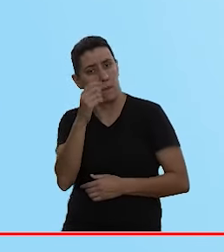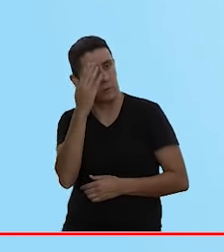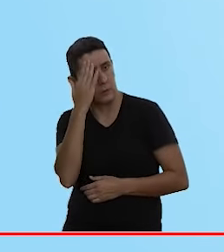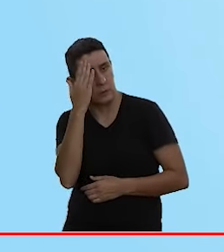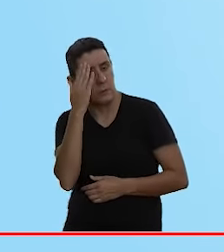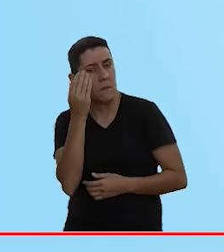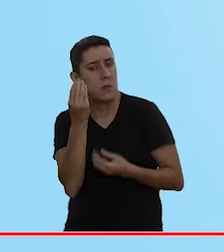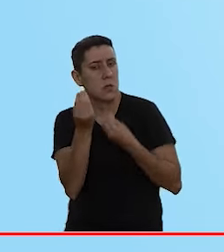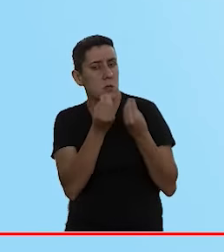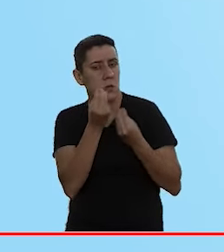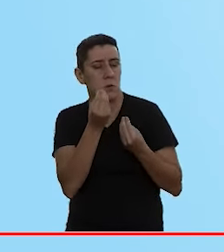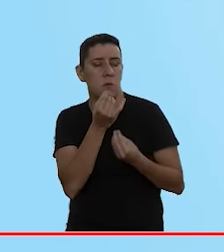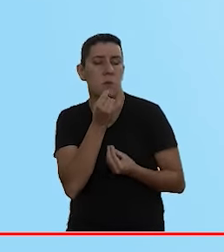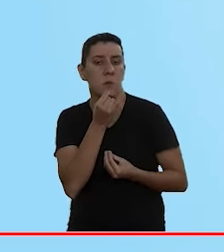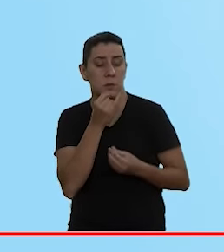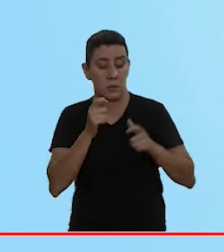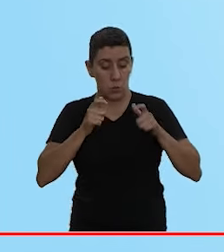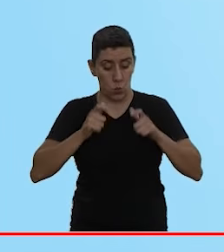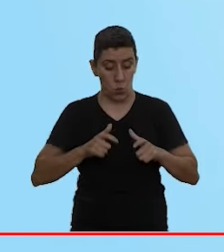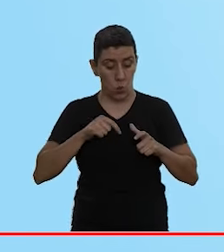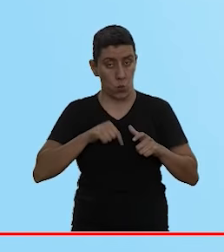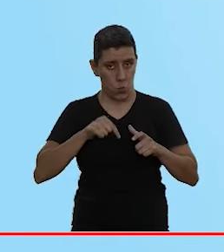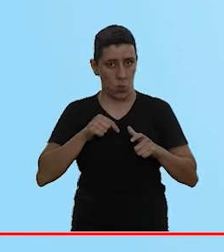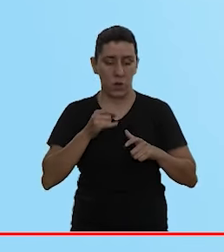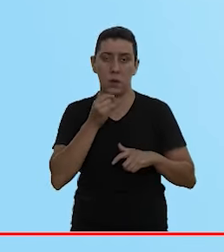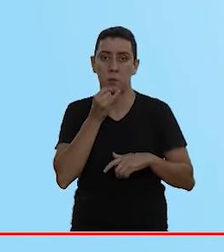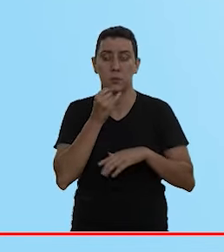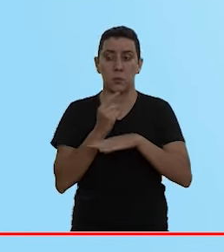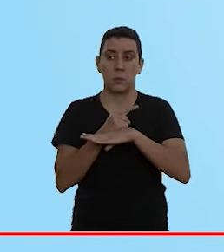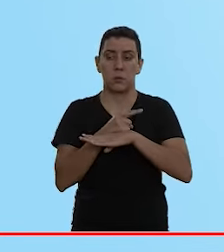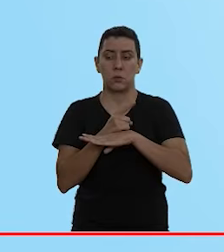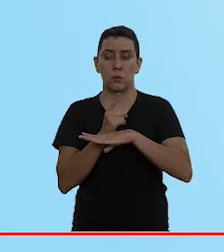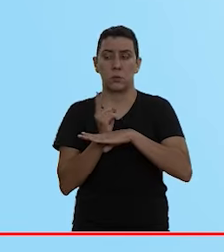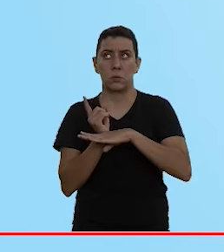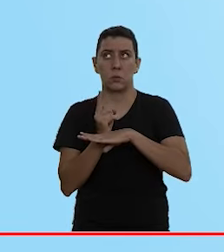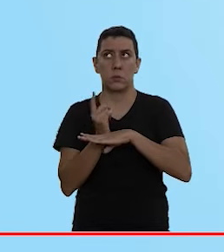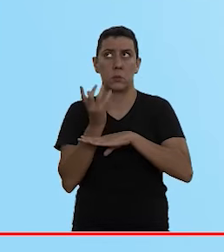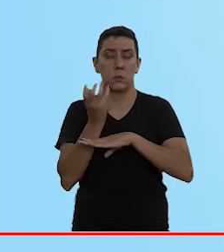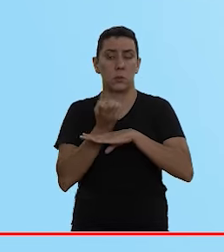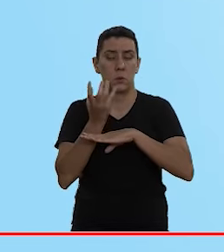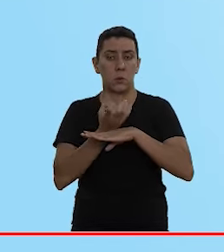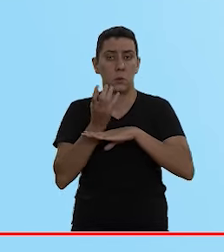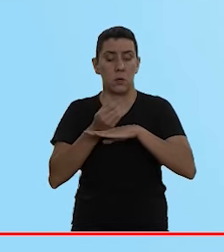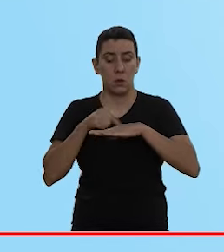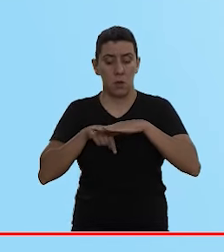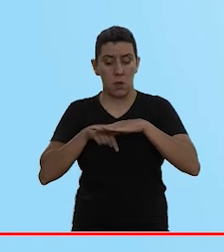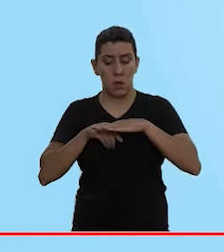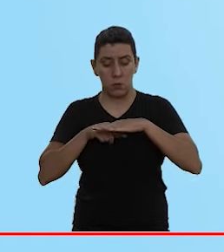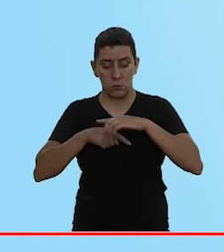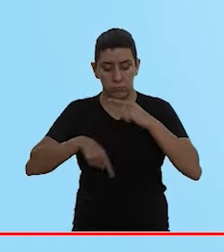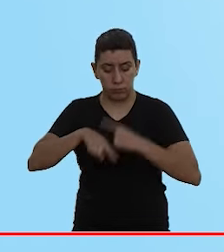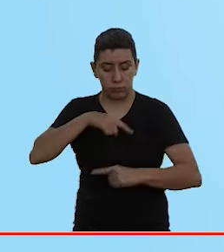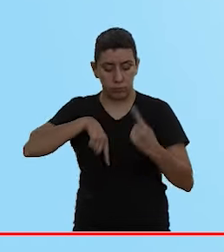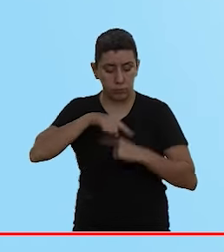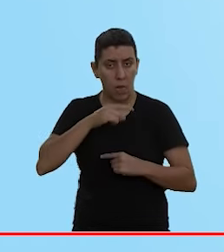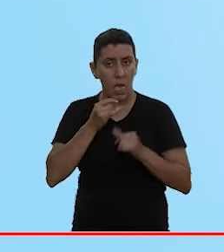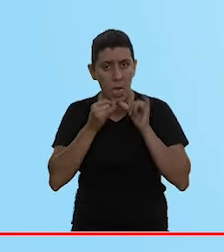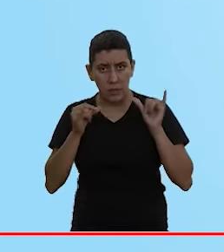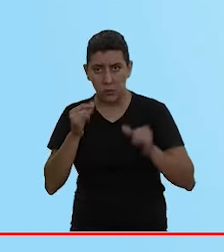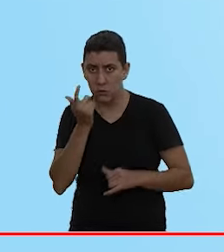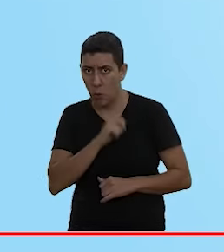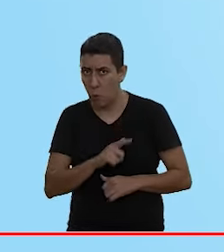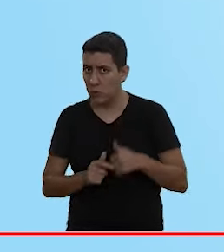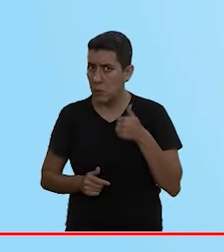né, de módulos está produzindo energia da melhor forma possível. Com isso, você, por